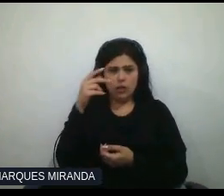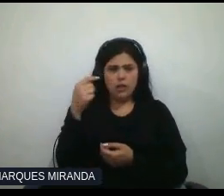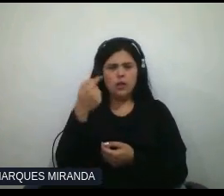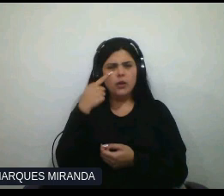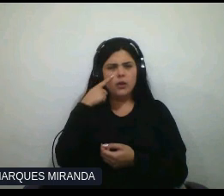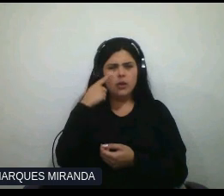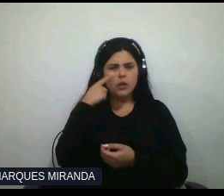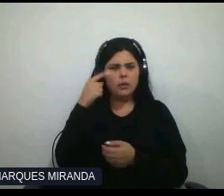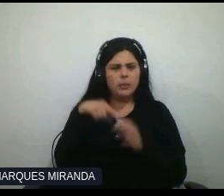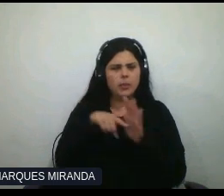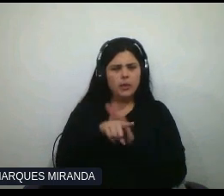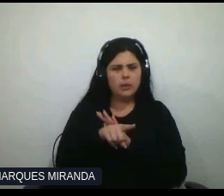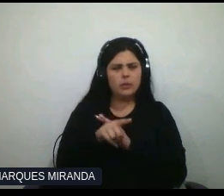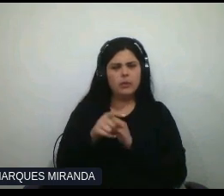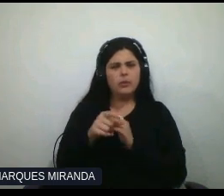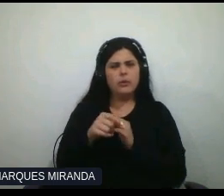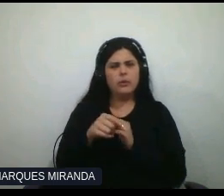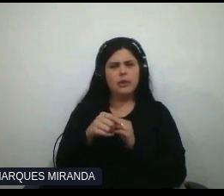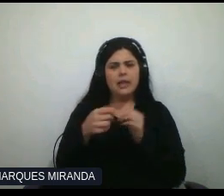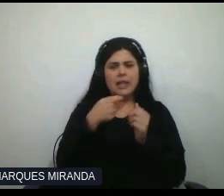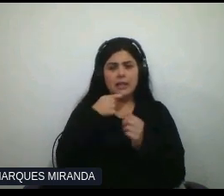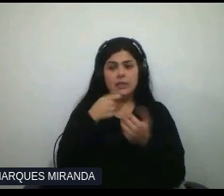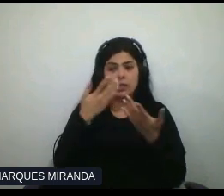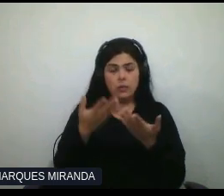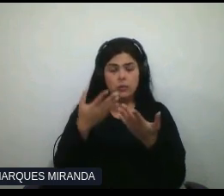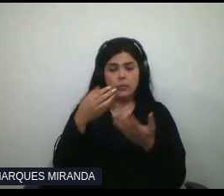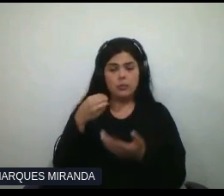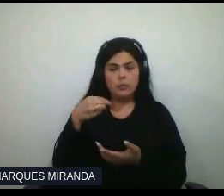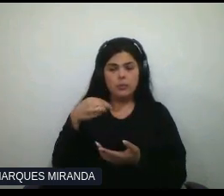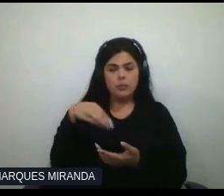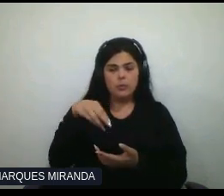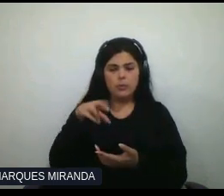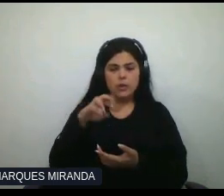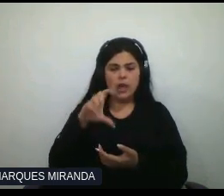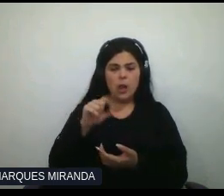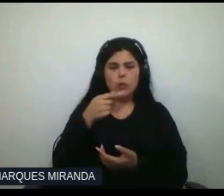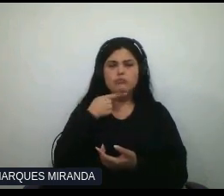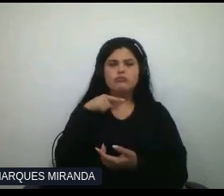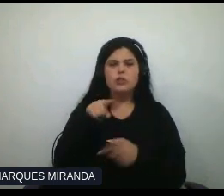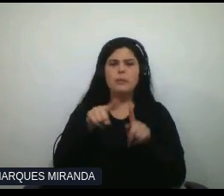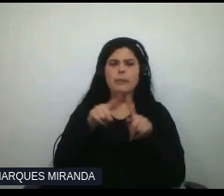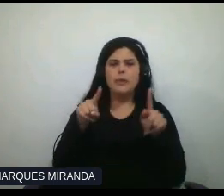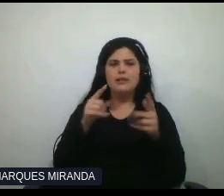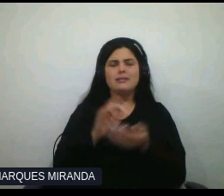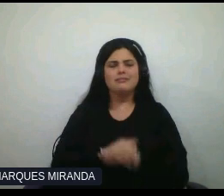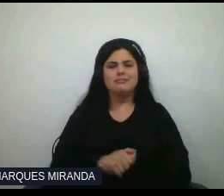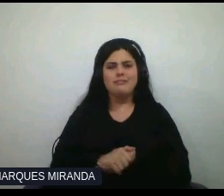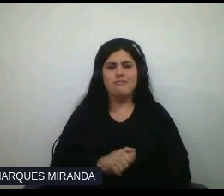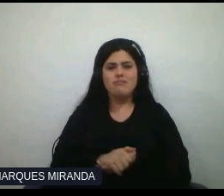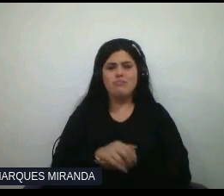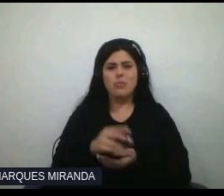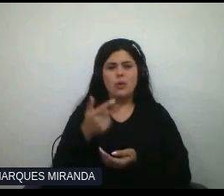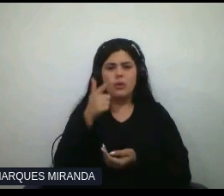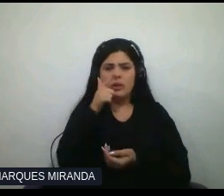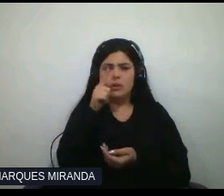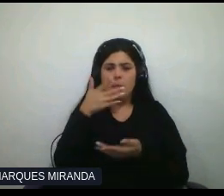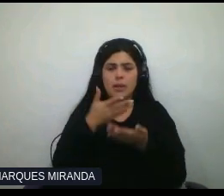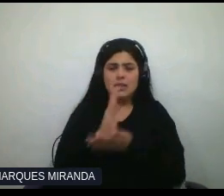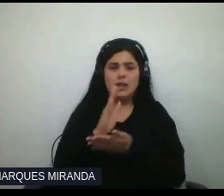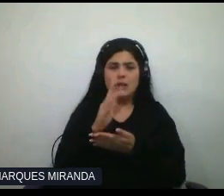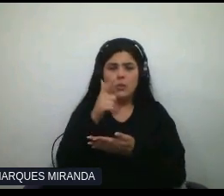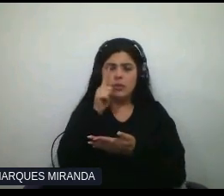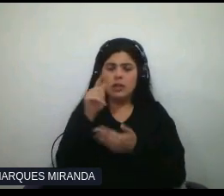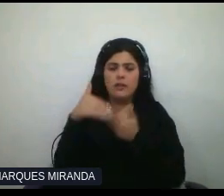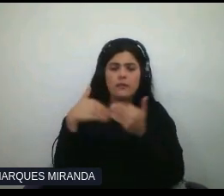mim e falou na própria entrevista, Murilo, gostei de você, etc., mas você não passou, a gente não vai avançar